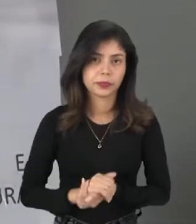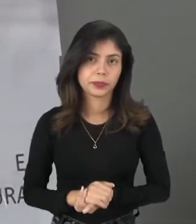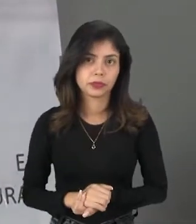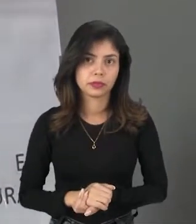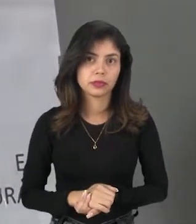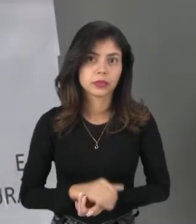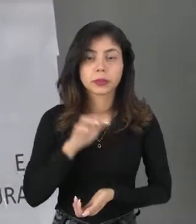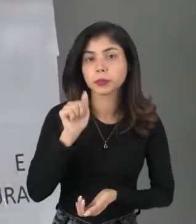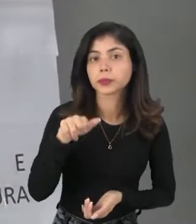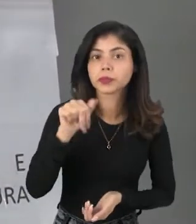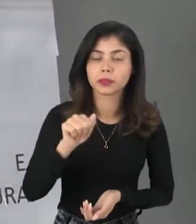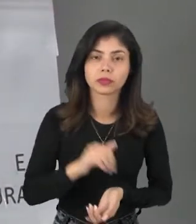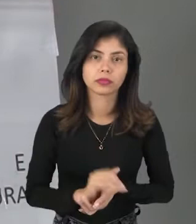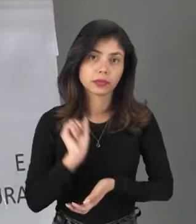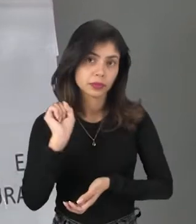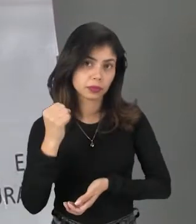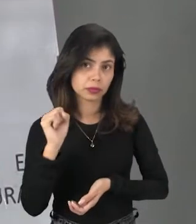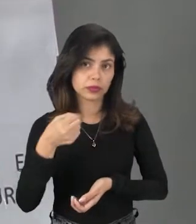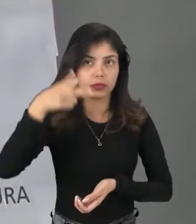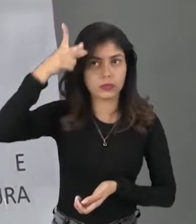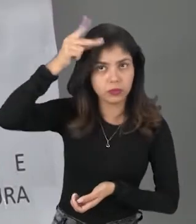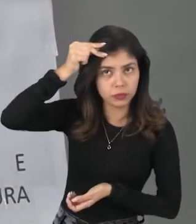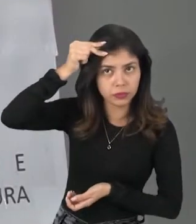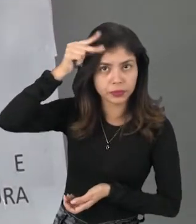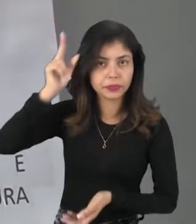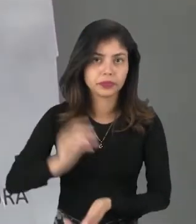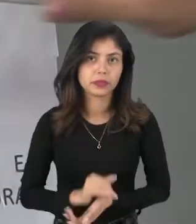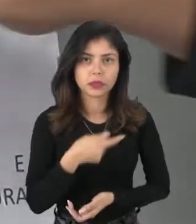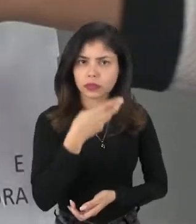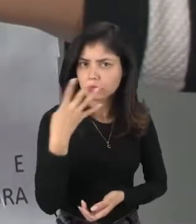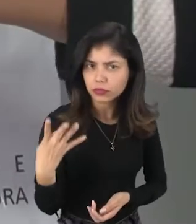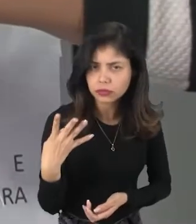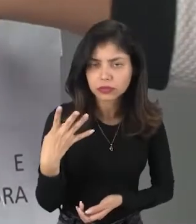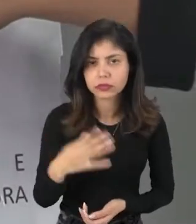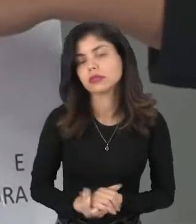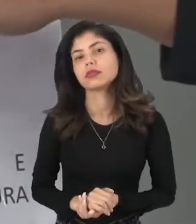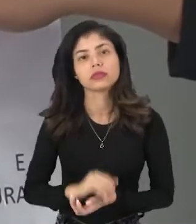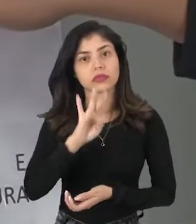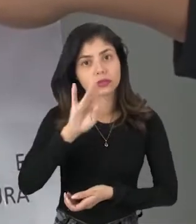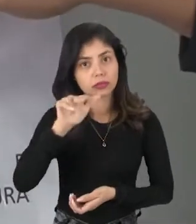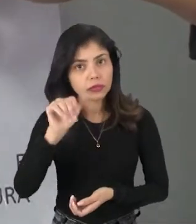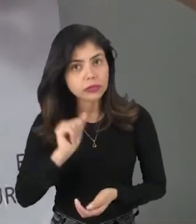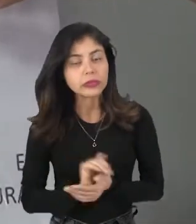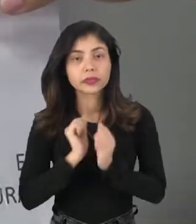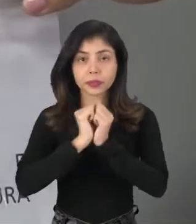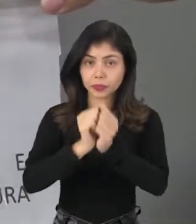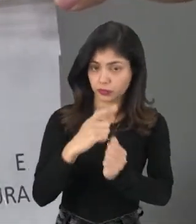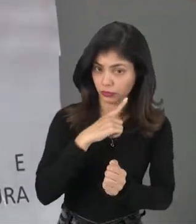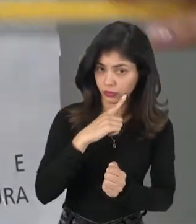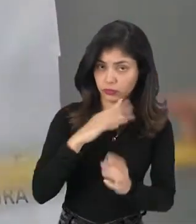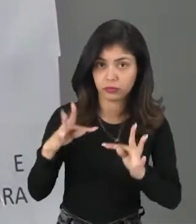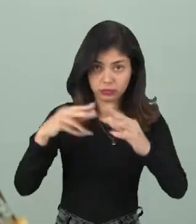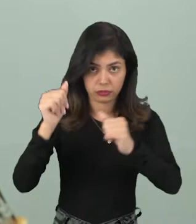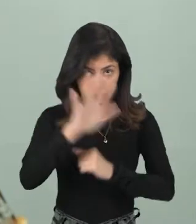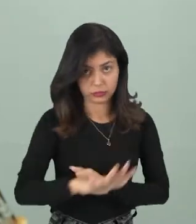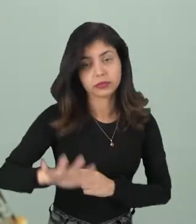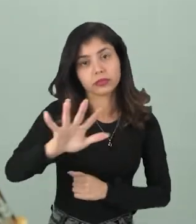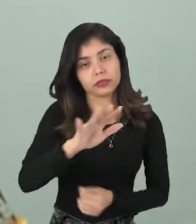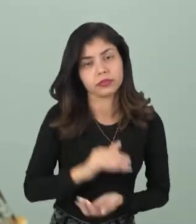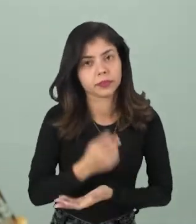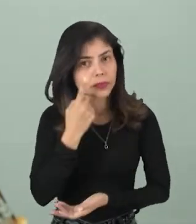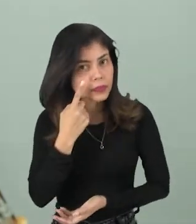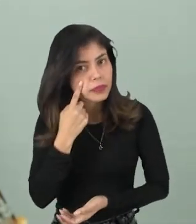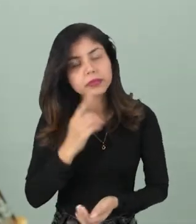e Ana Júlia tem nove laços quantos laços Bianca e Ana Júlia tem ao todo